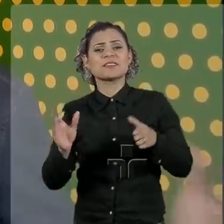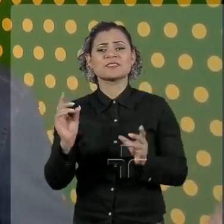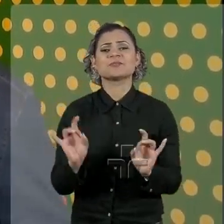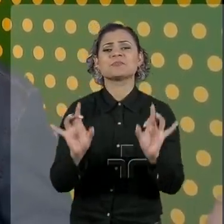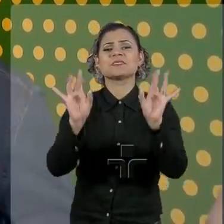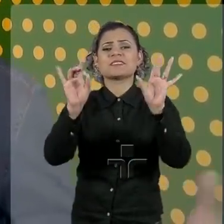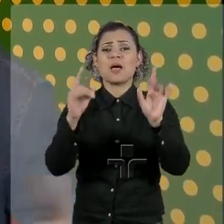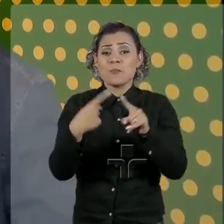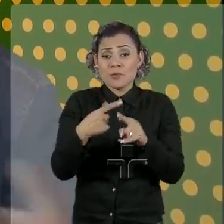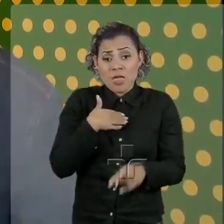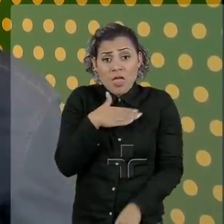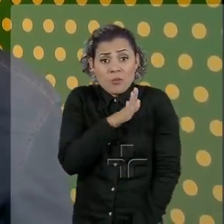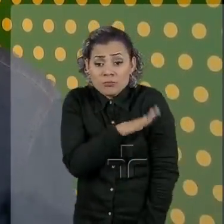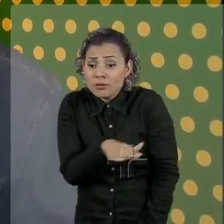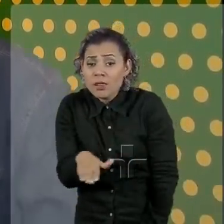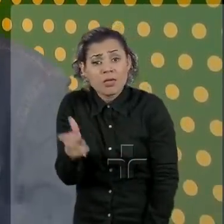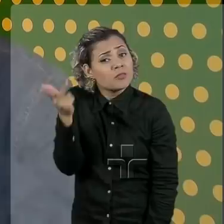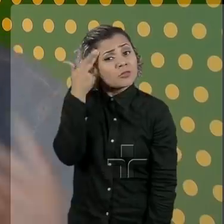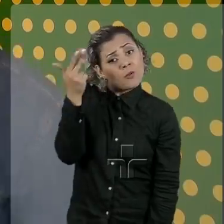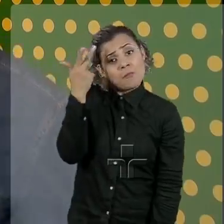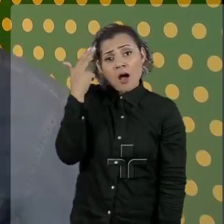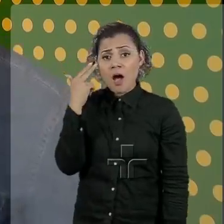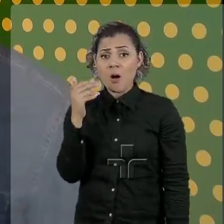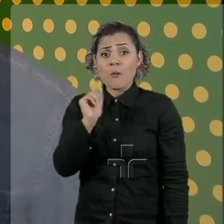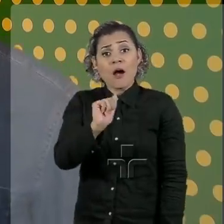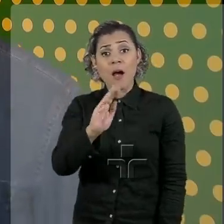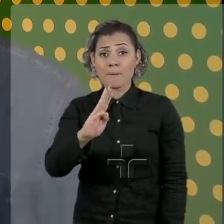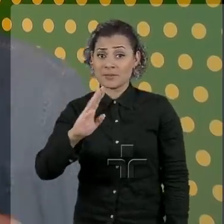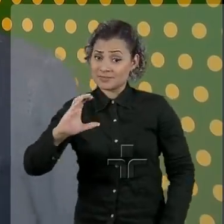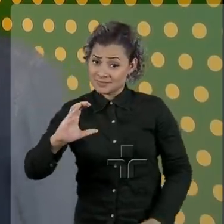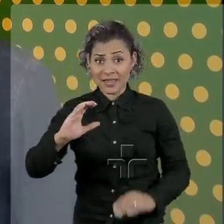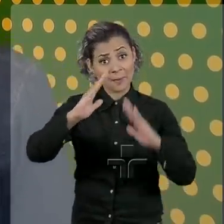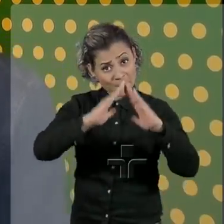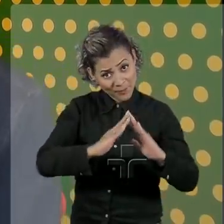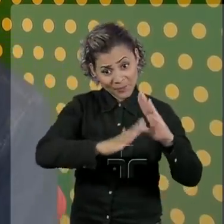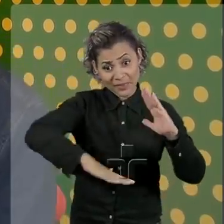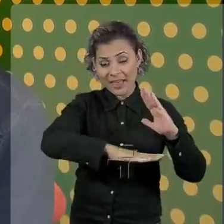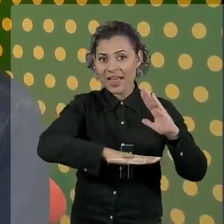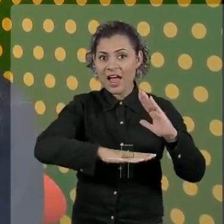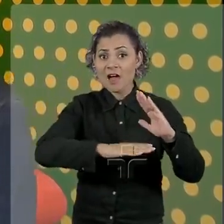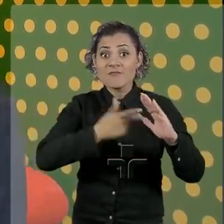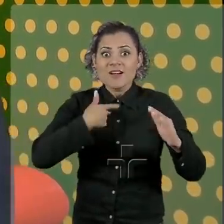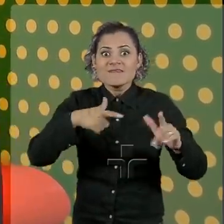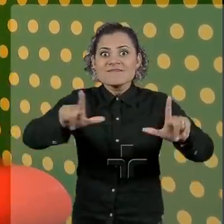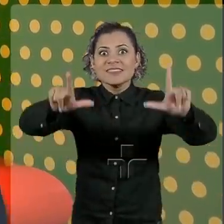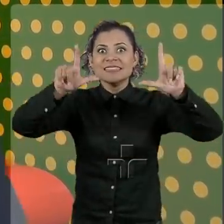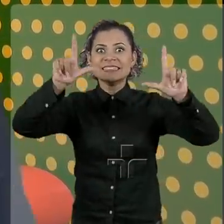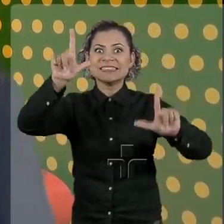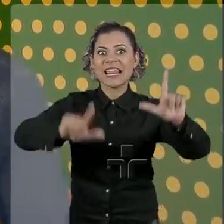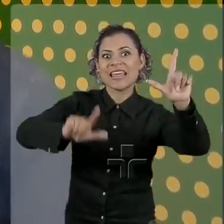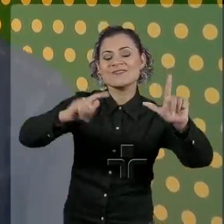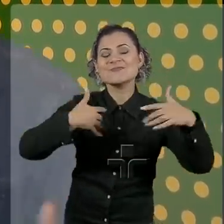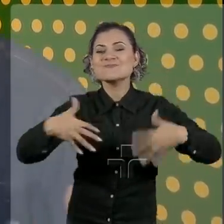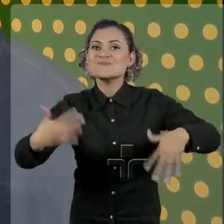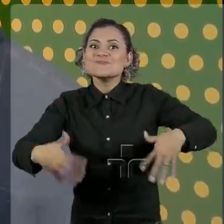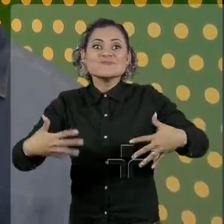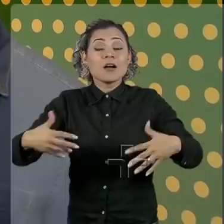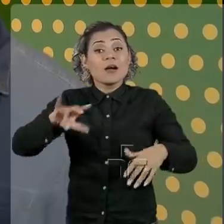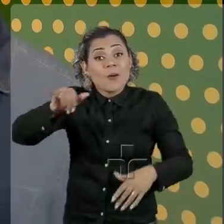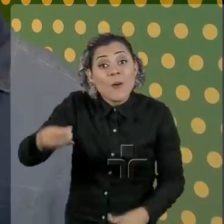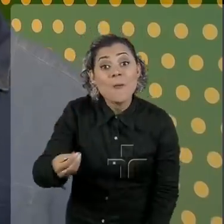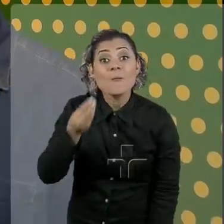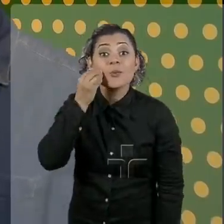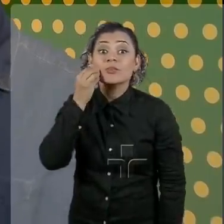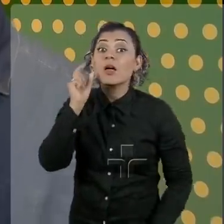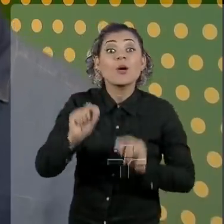que eu era um garoto comum do ABC paulista que fazia alguma publicidade, fazia alguma coisa e de repente tive a